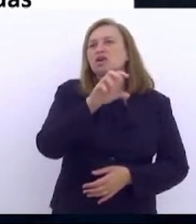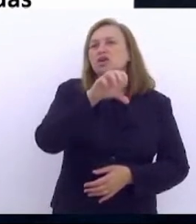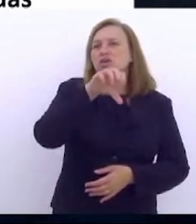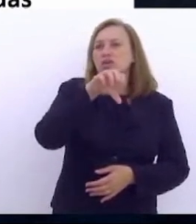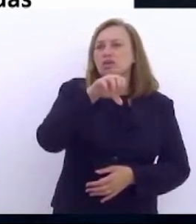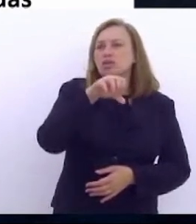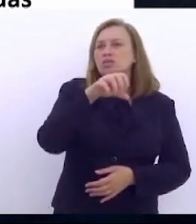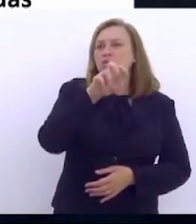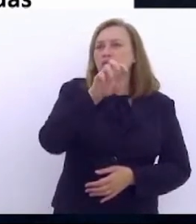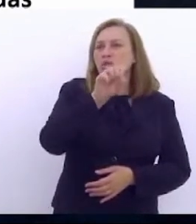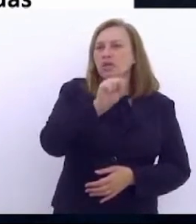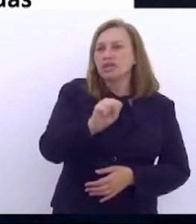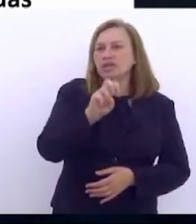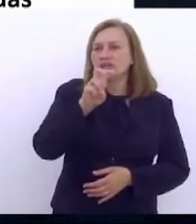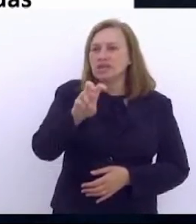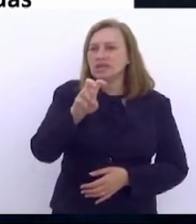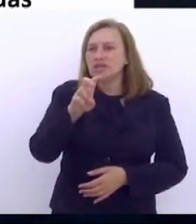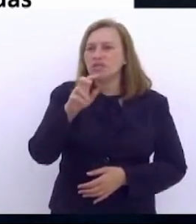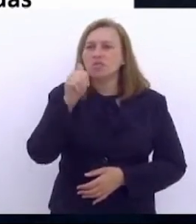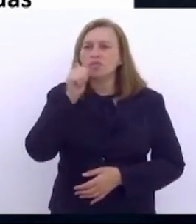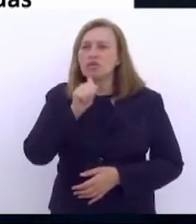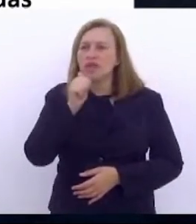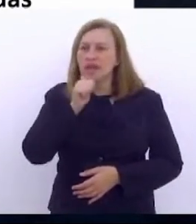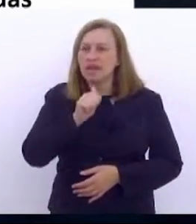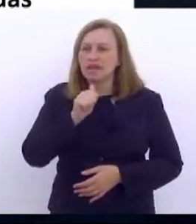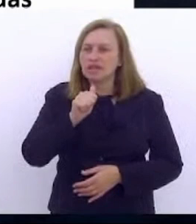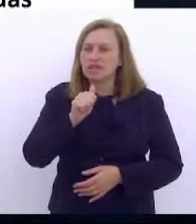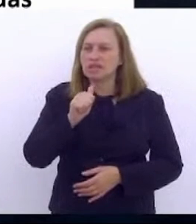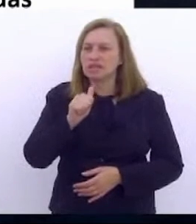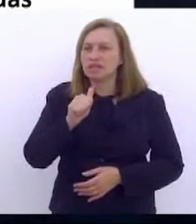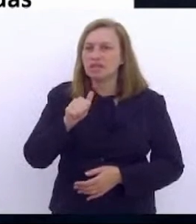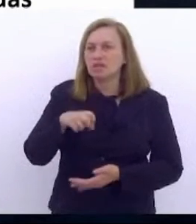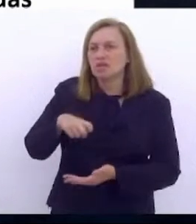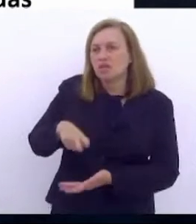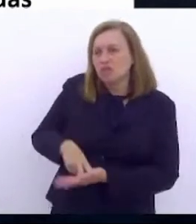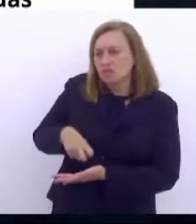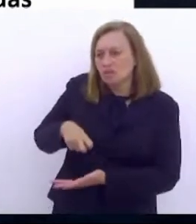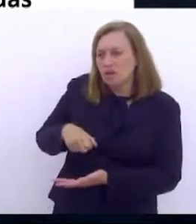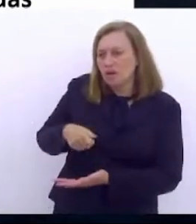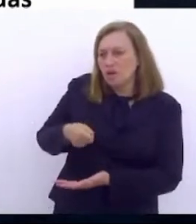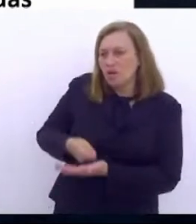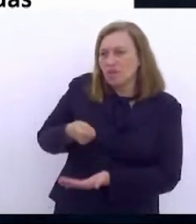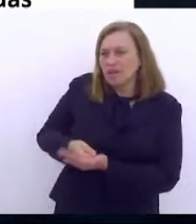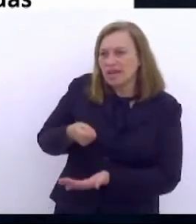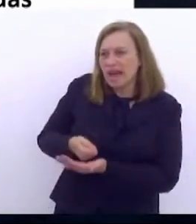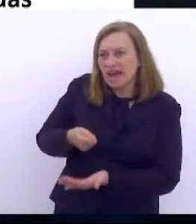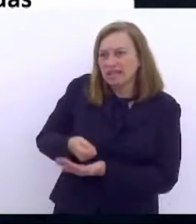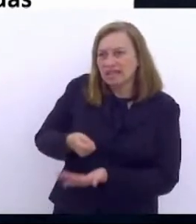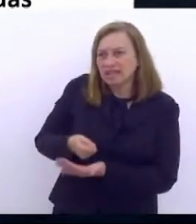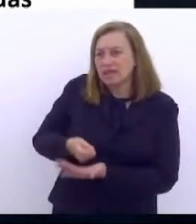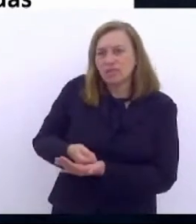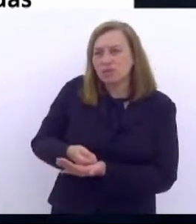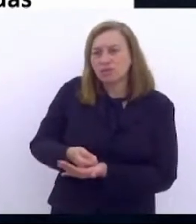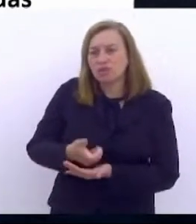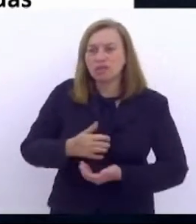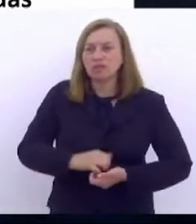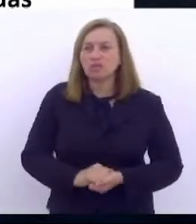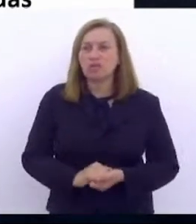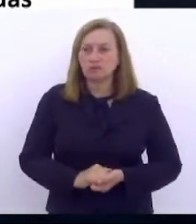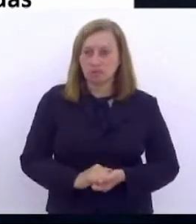nos Estados Unidos. A pesquisa foi publicada em 2017, é aquela primeira referência ali, da doutora Priscilla Coleman e outros pesquisadores renomados dessa